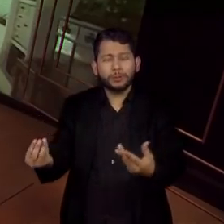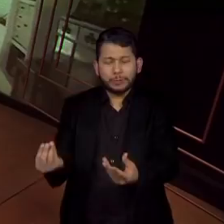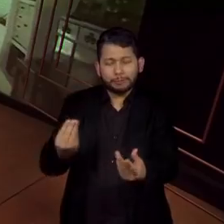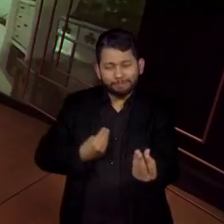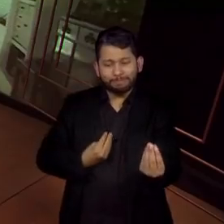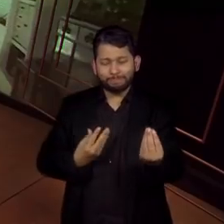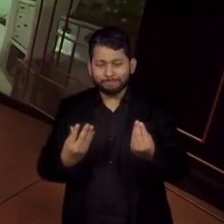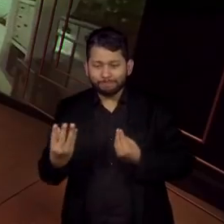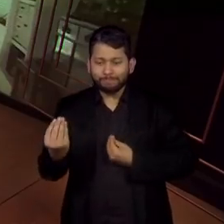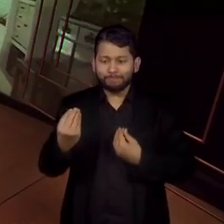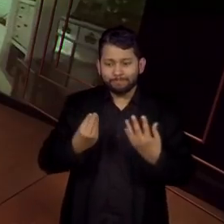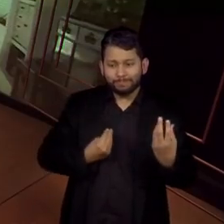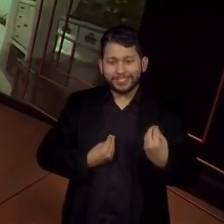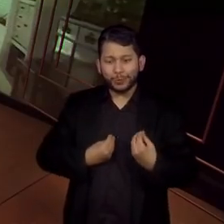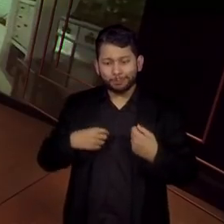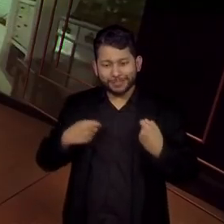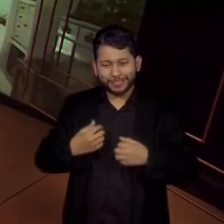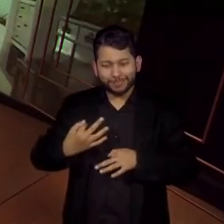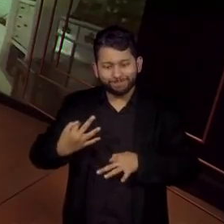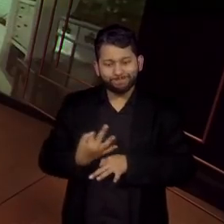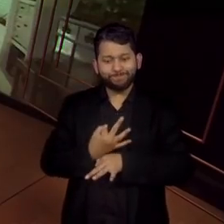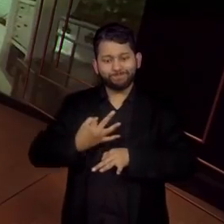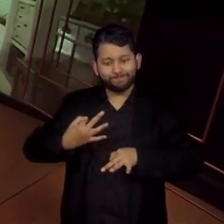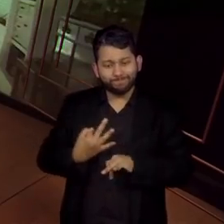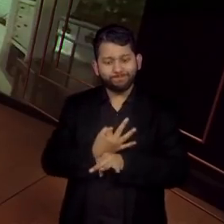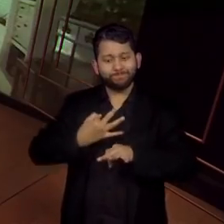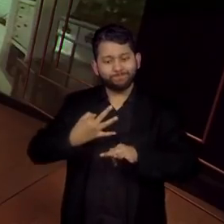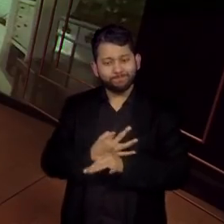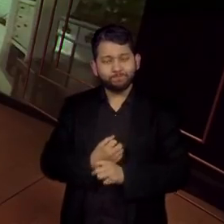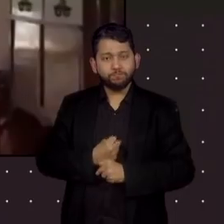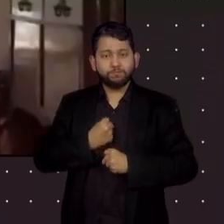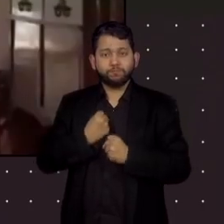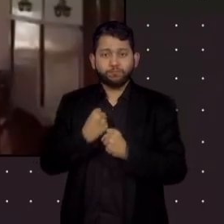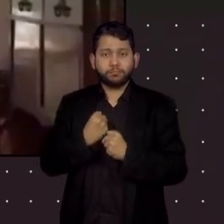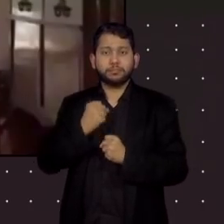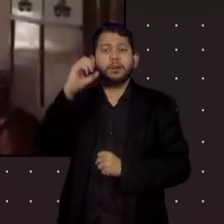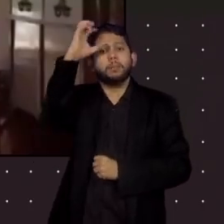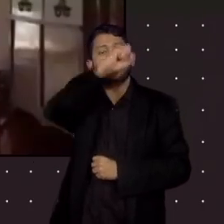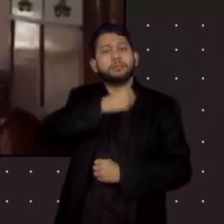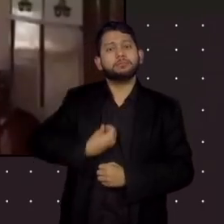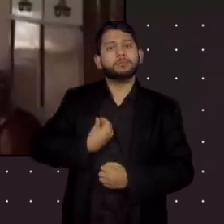assim um aprendizado de vida,